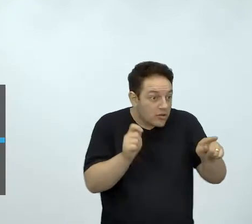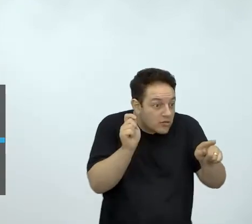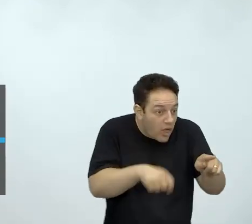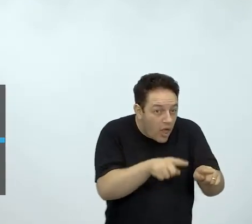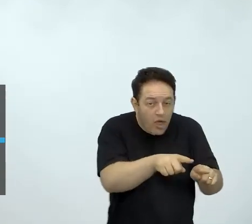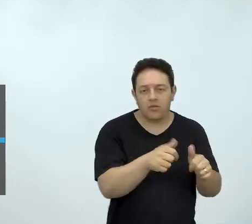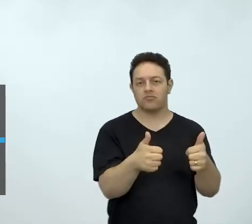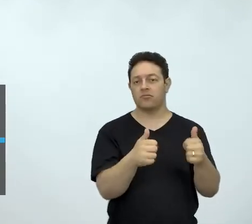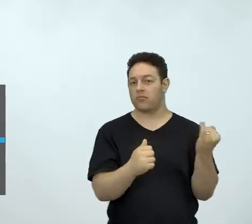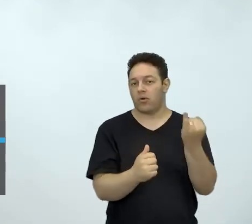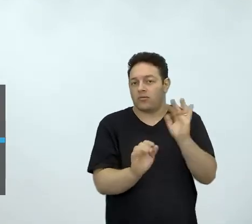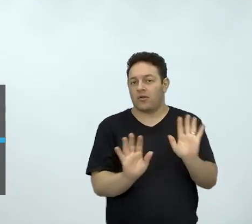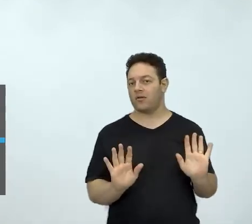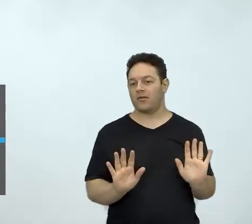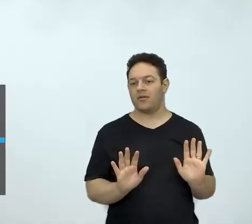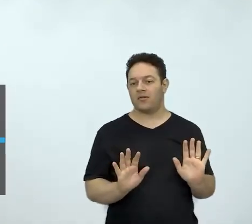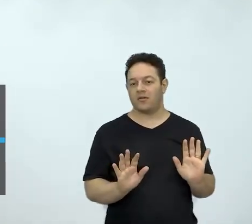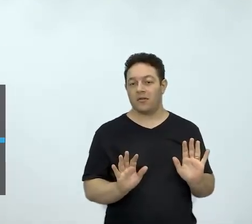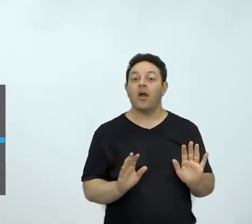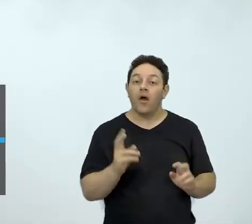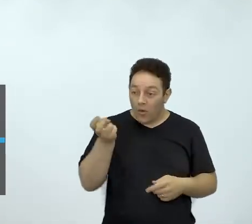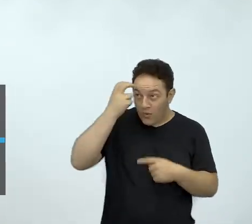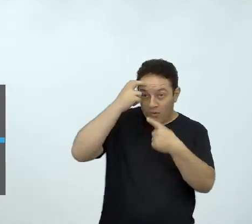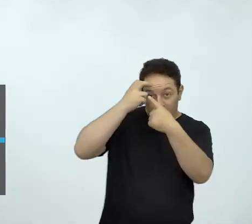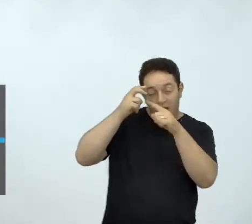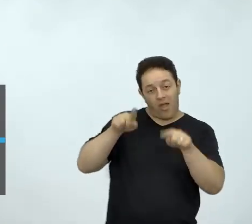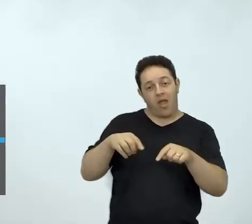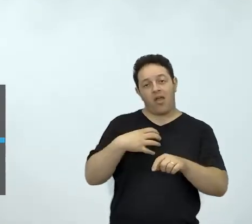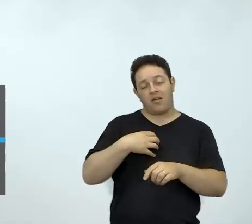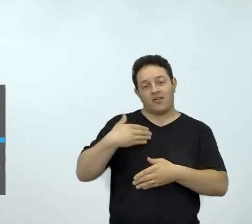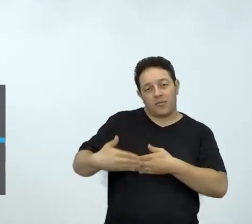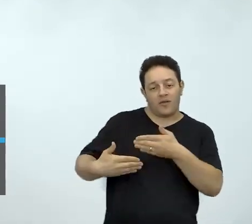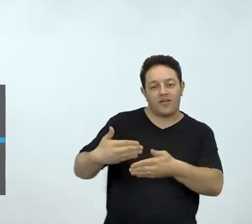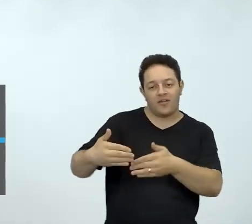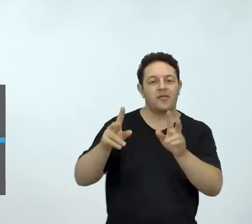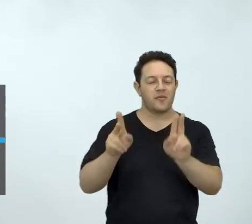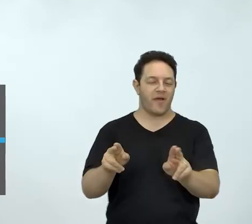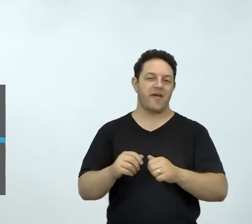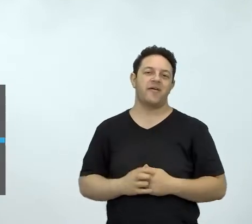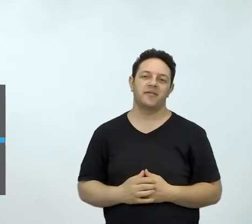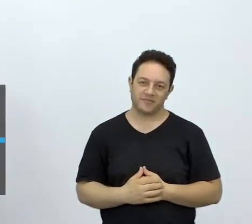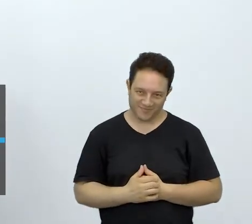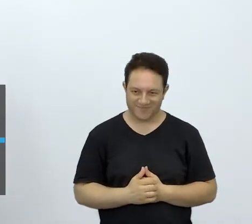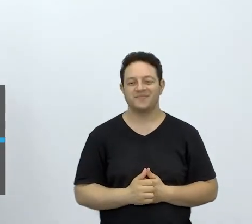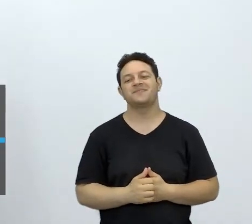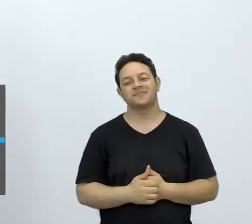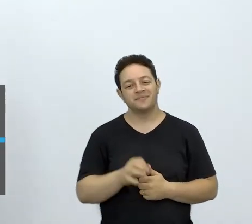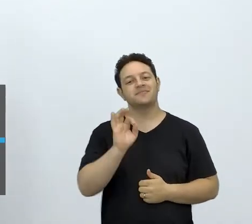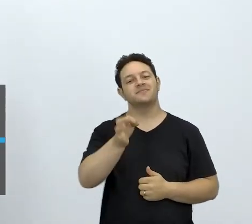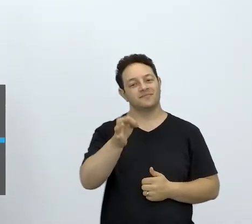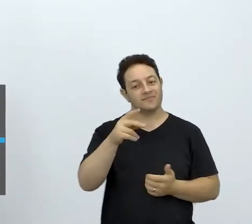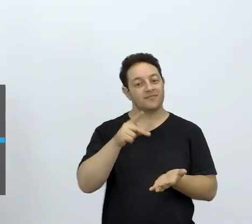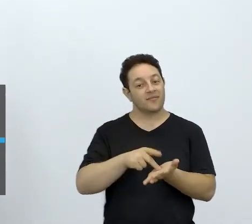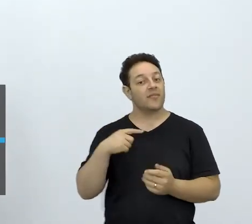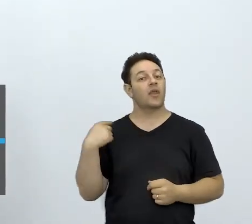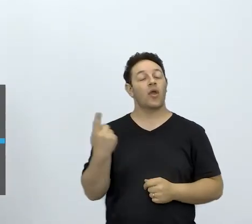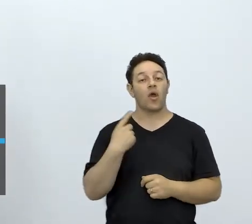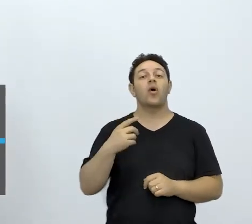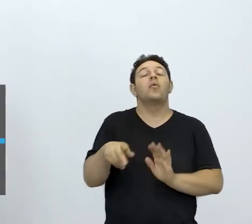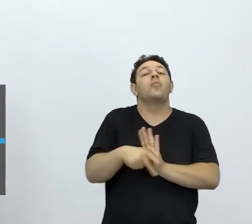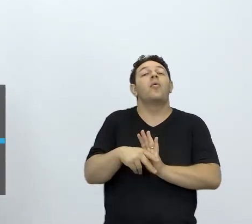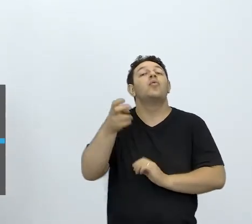é isso que importa, né? E a cultura tem esse mesmo processo. Exatamente. Então, nós partimos de uma determinada